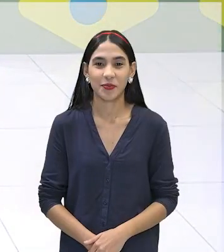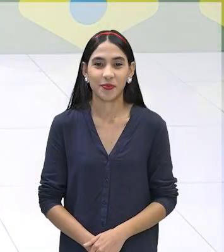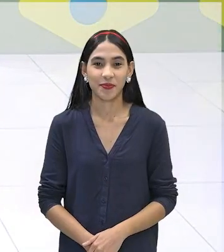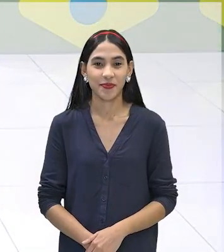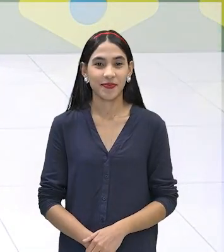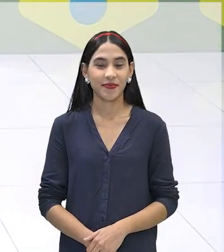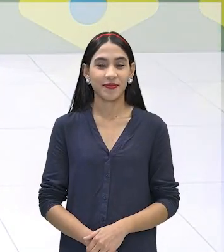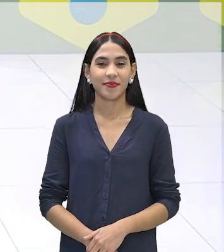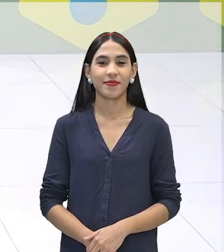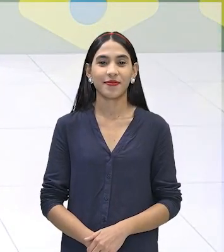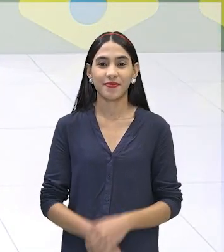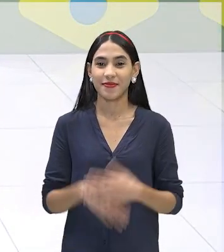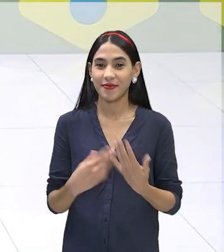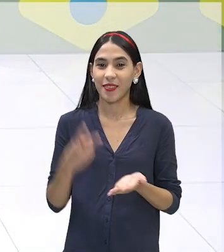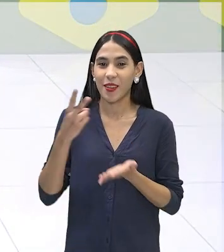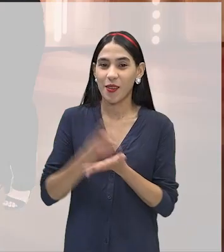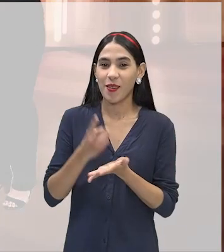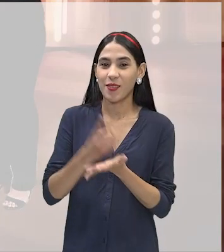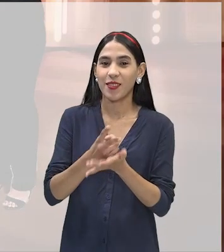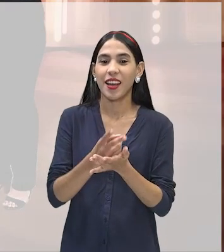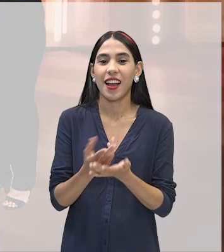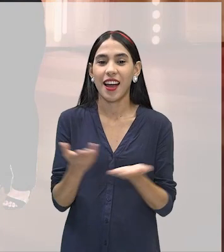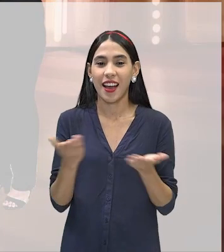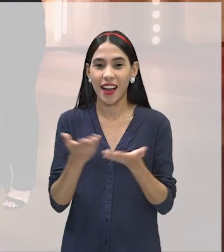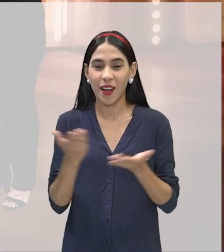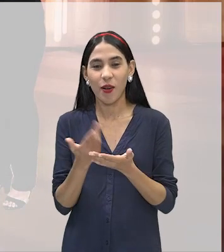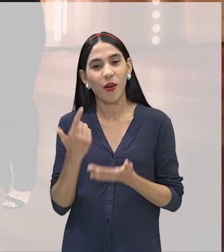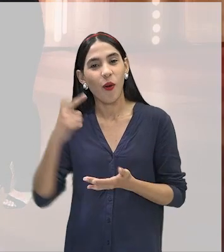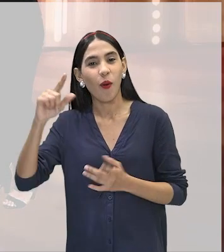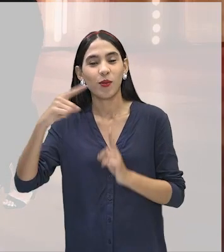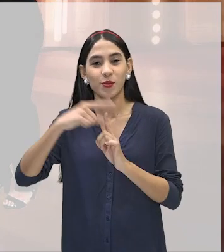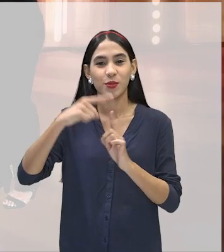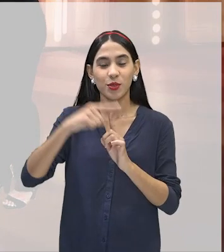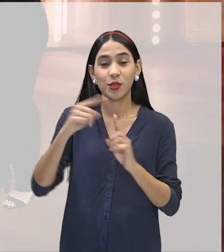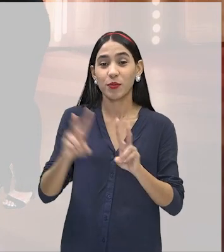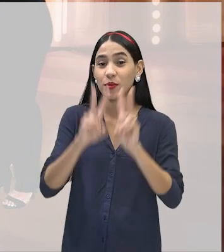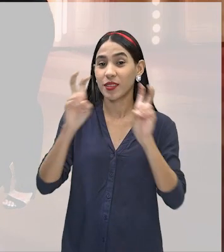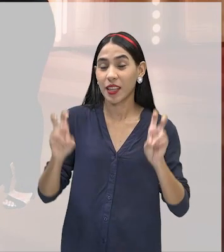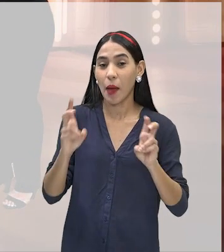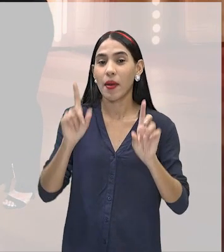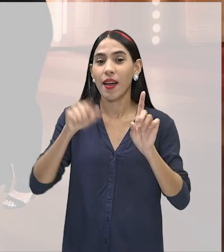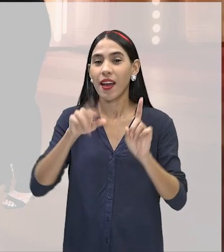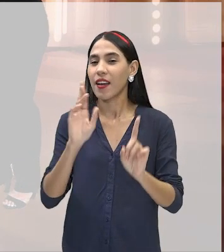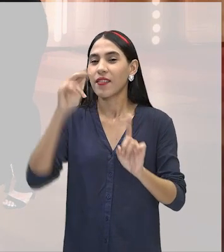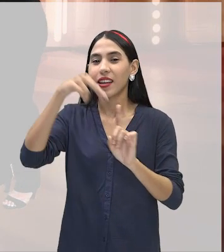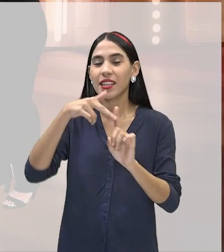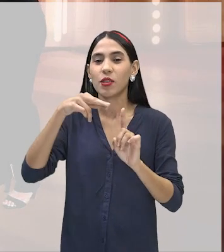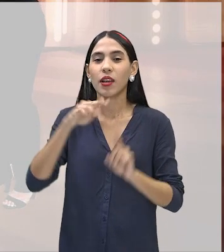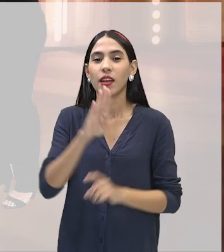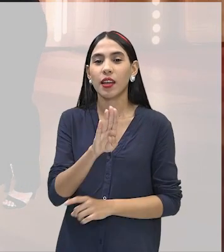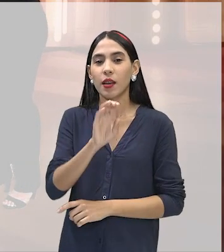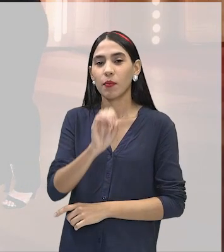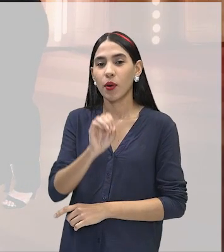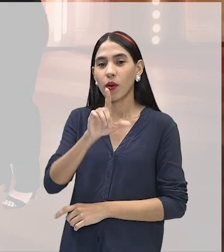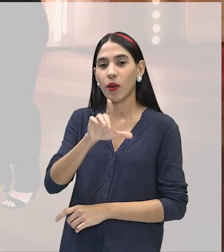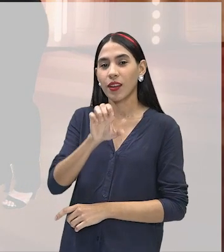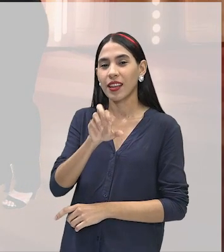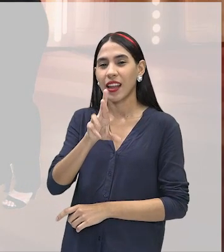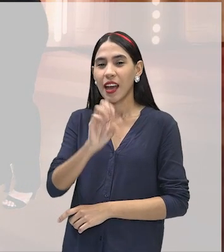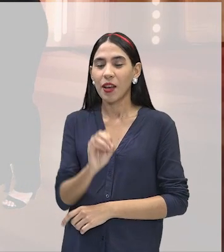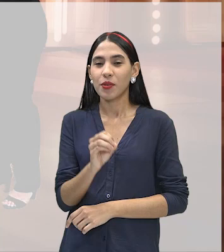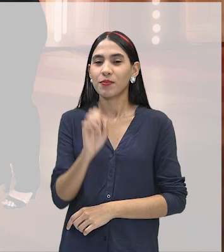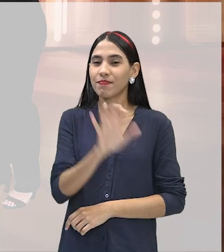Vamos então prosseguir para o nosso próximo conteúdo, que foi a respeito do bolero. Observem aqui os